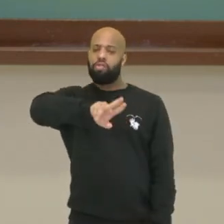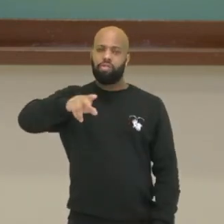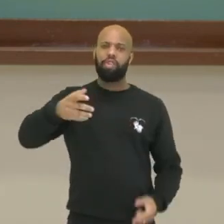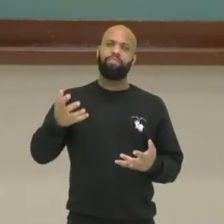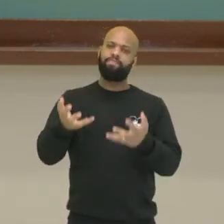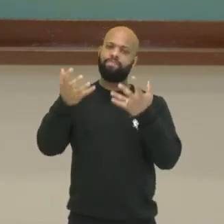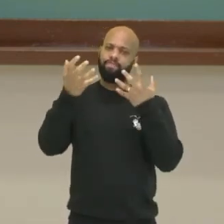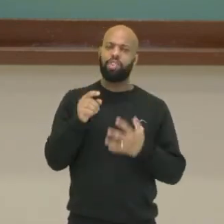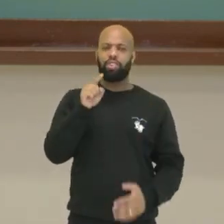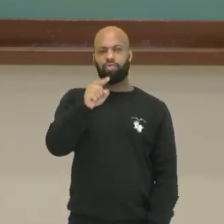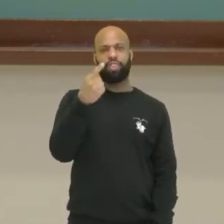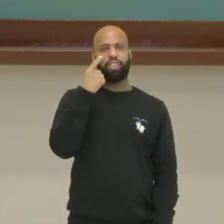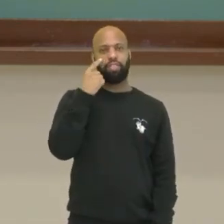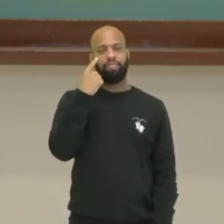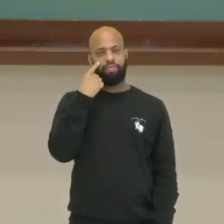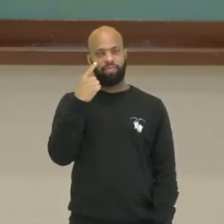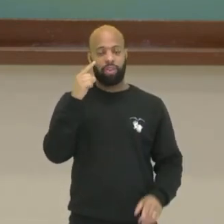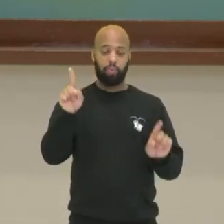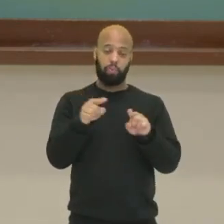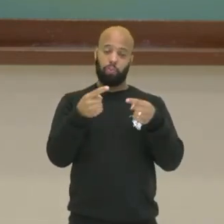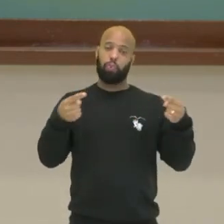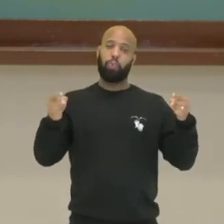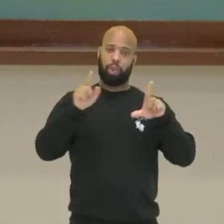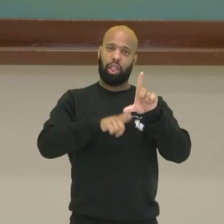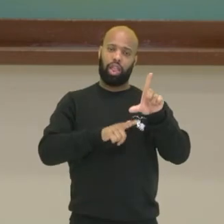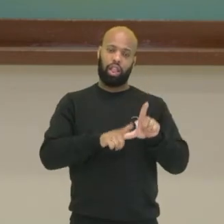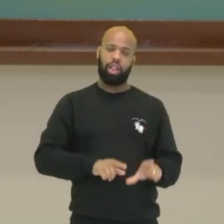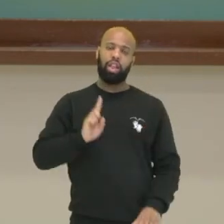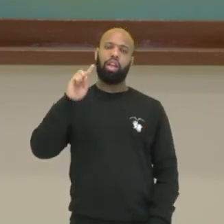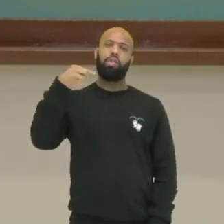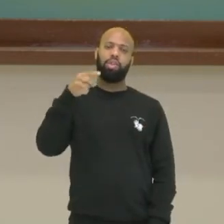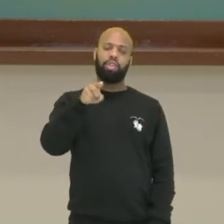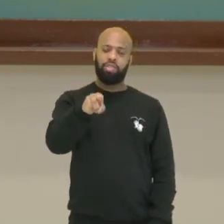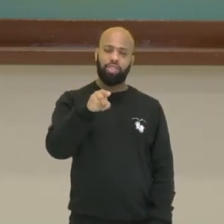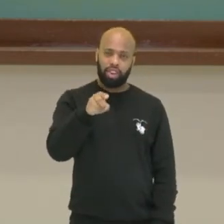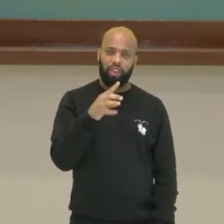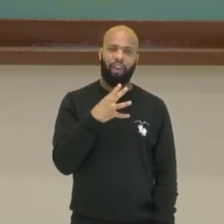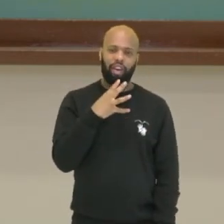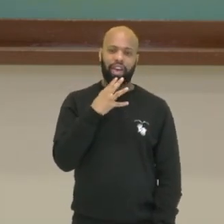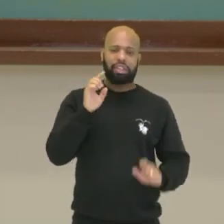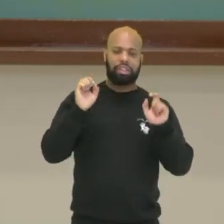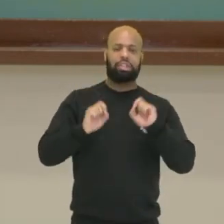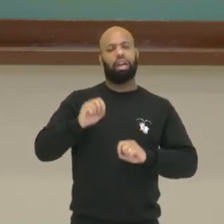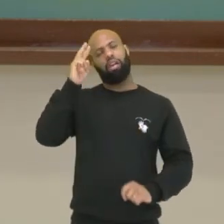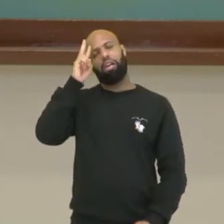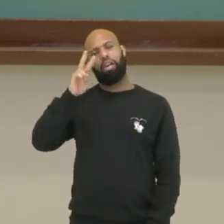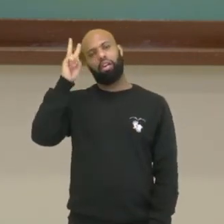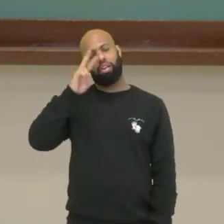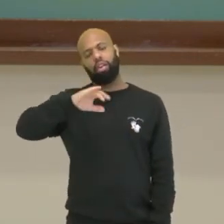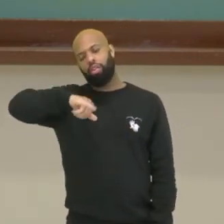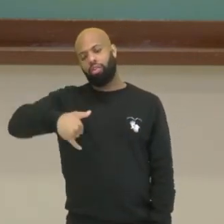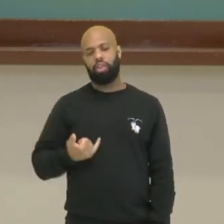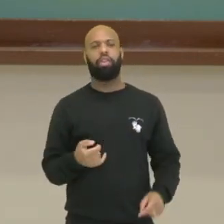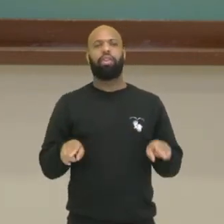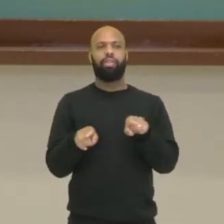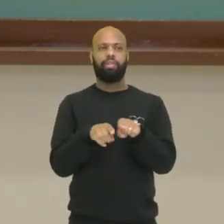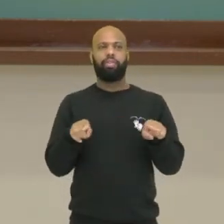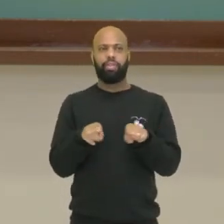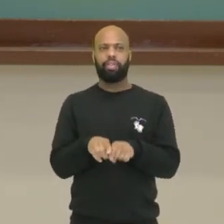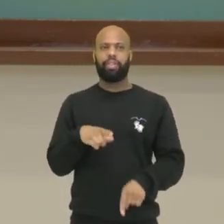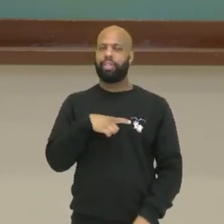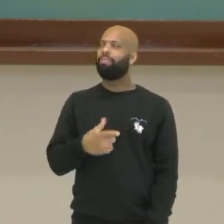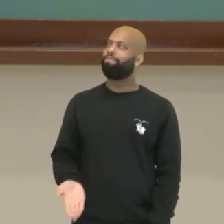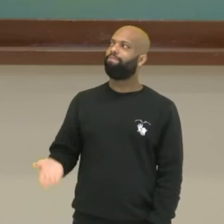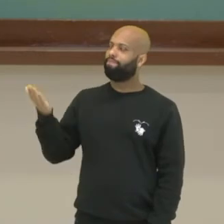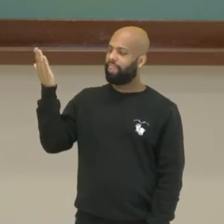ouvirem a trilha após a aula. Se você já conhece, vai poder relembrar e se deleitar ao som